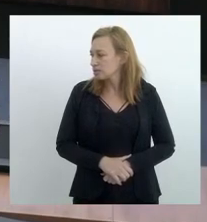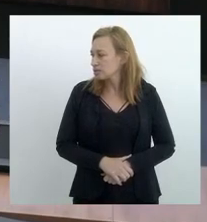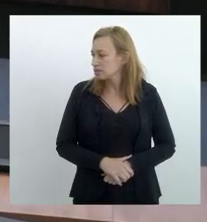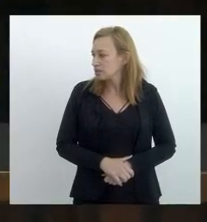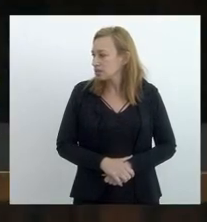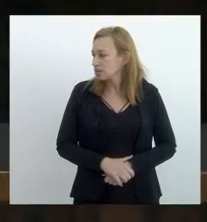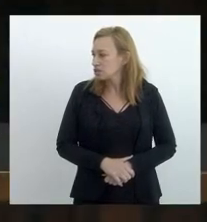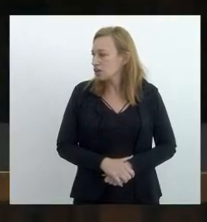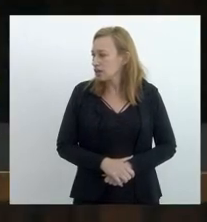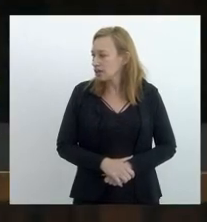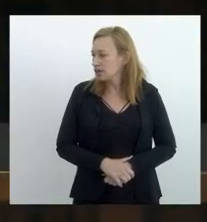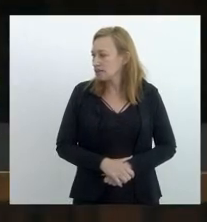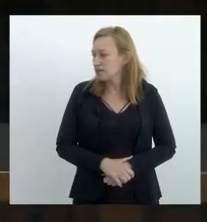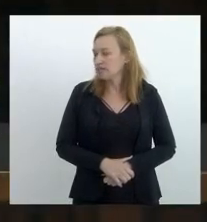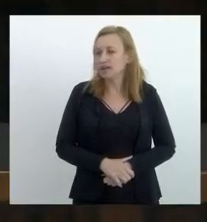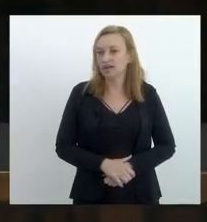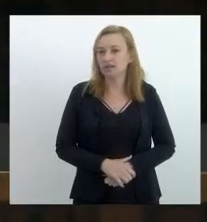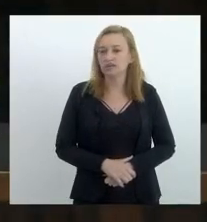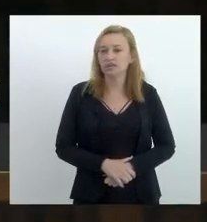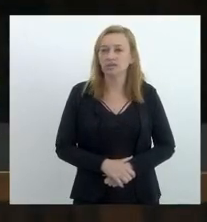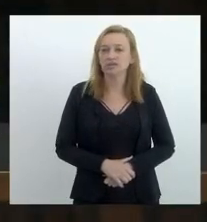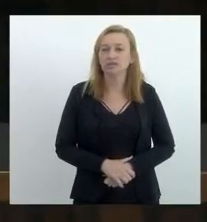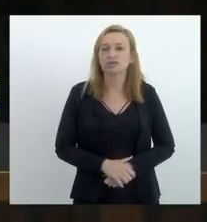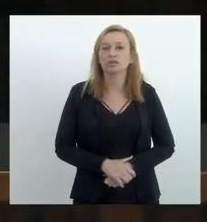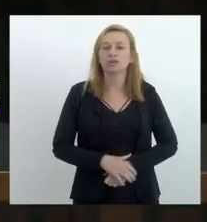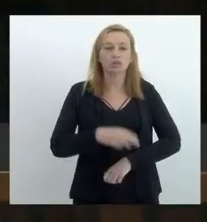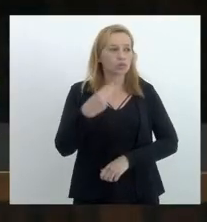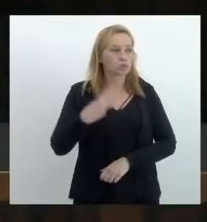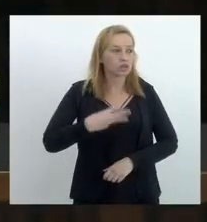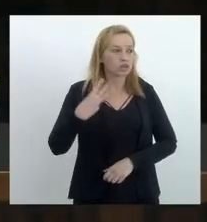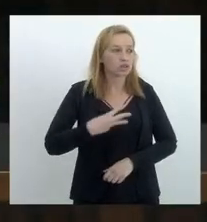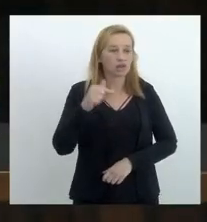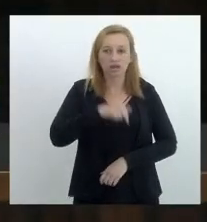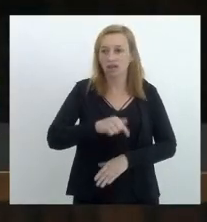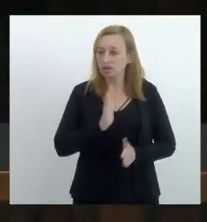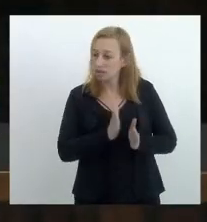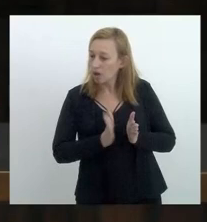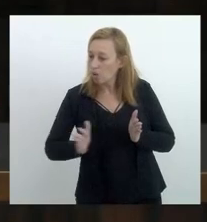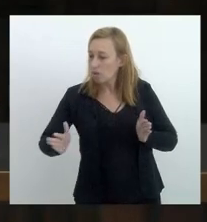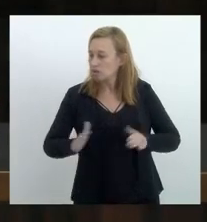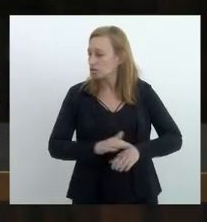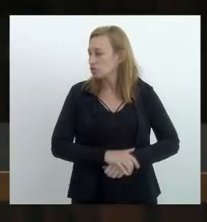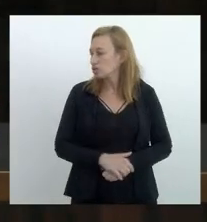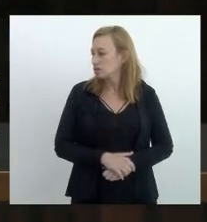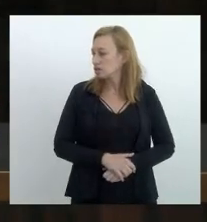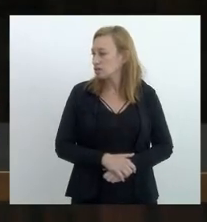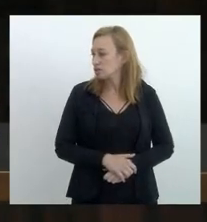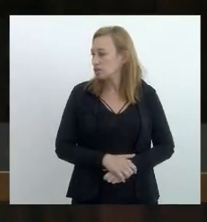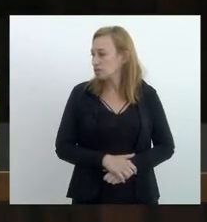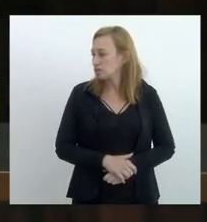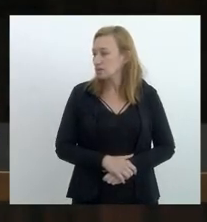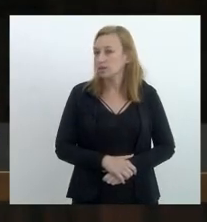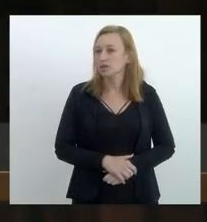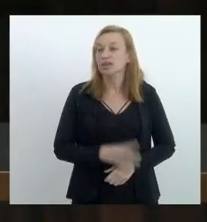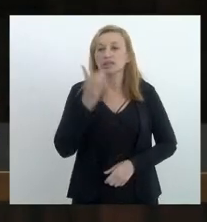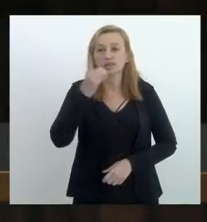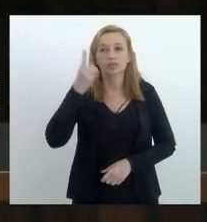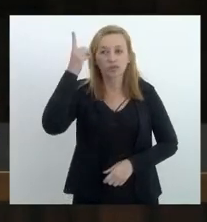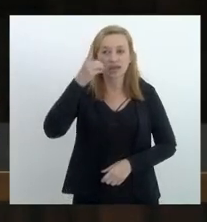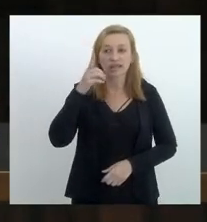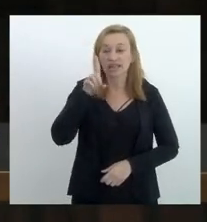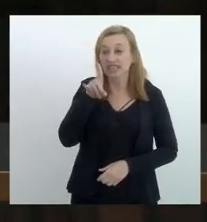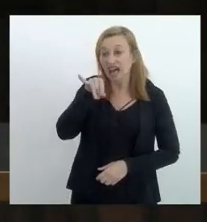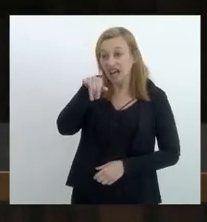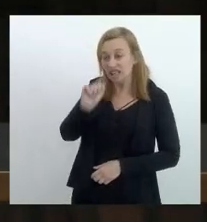Bom, o terceiro aqui na ordem é a deputada Dani